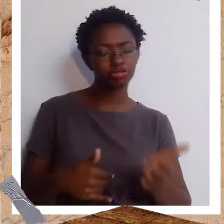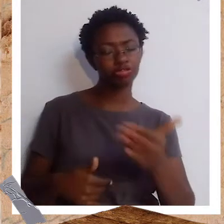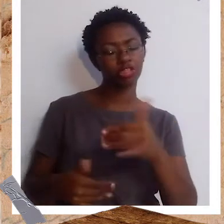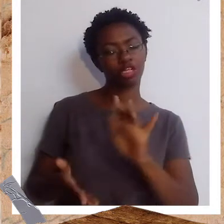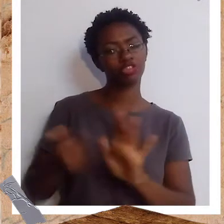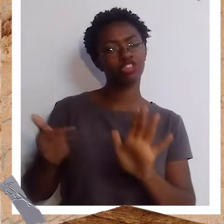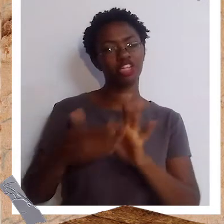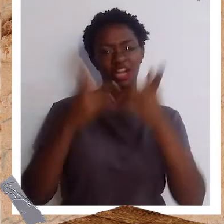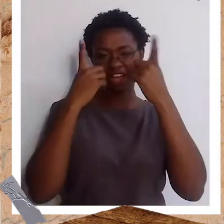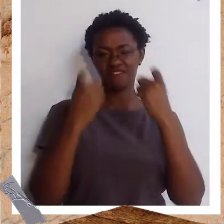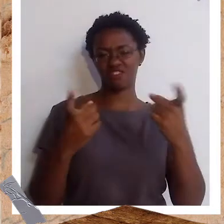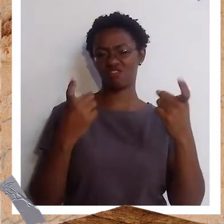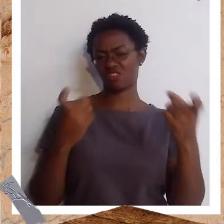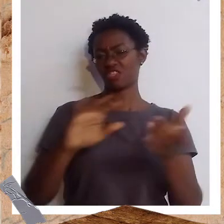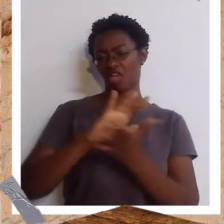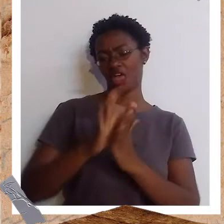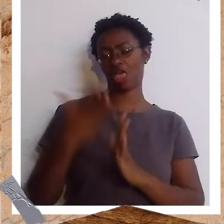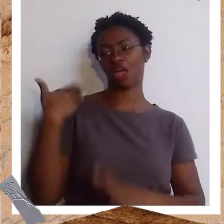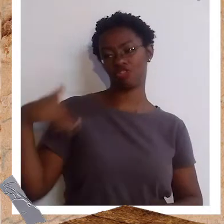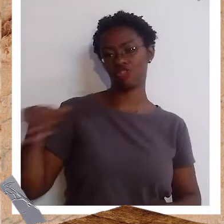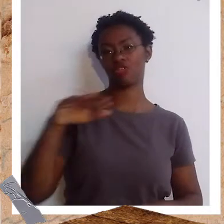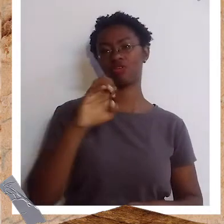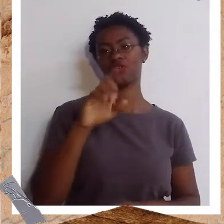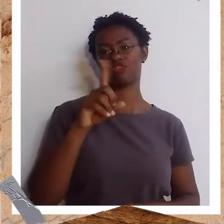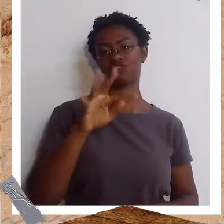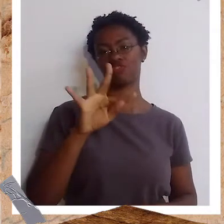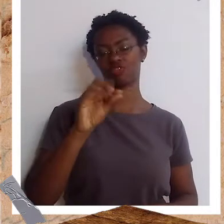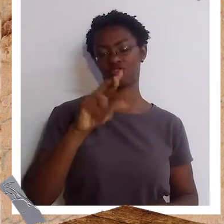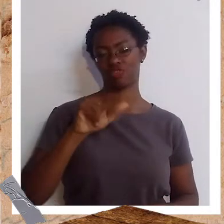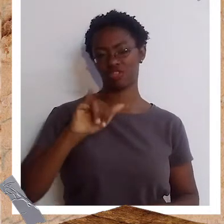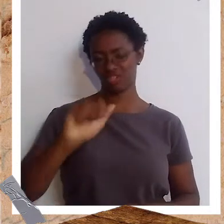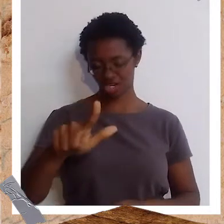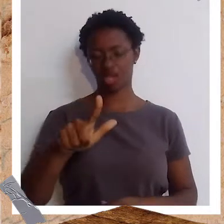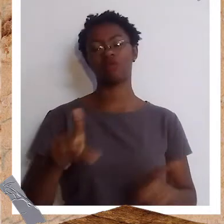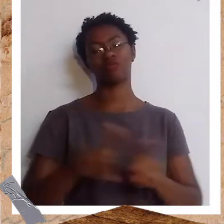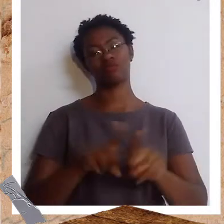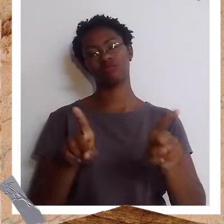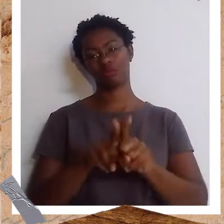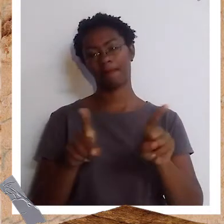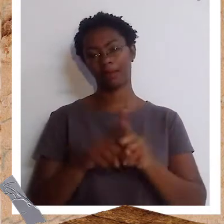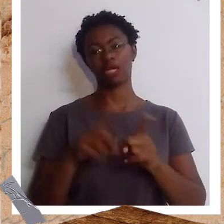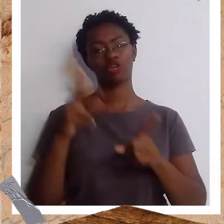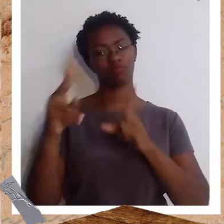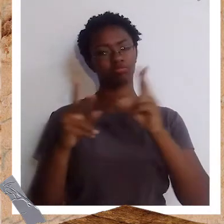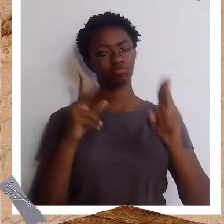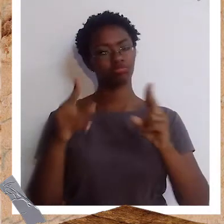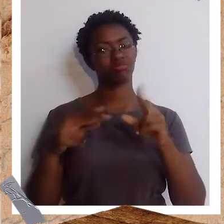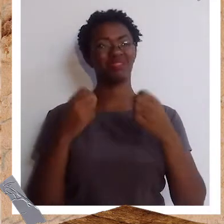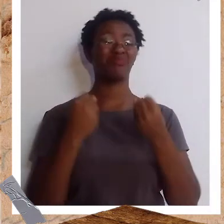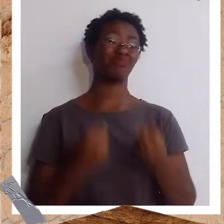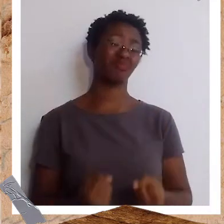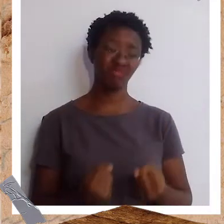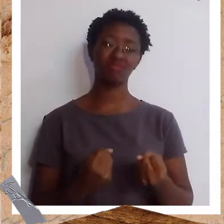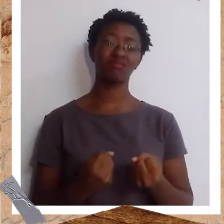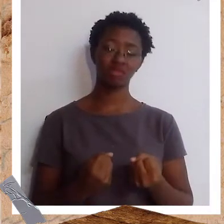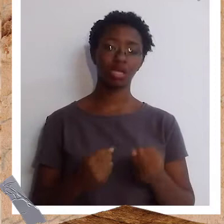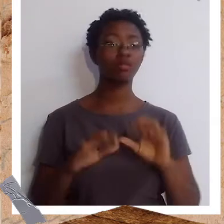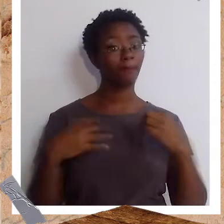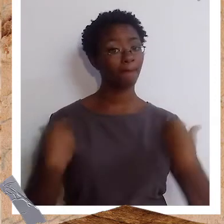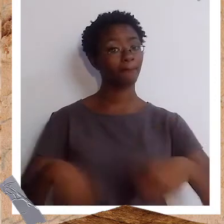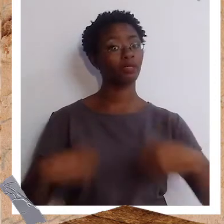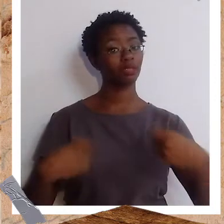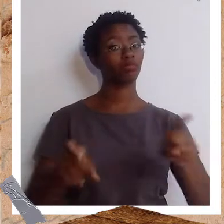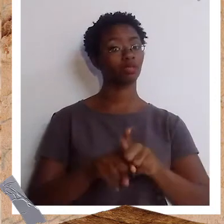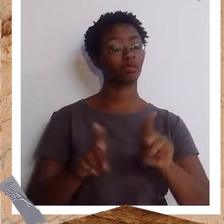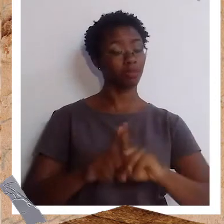as violências do racismo editorial que pesaram, as violências das edições que pesaram sobre os escritos de Carolina, é preciso fazer um